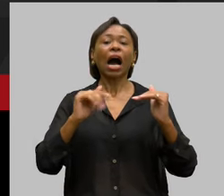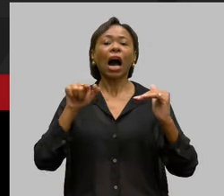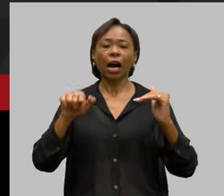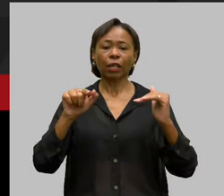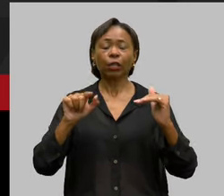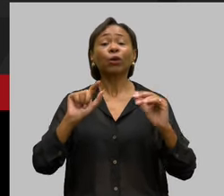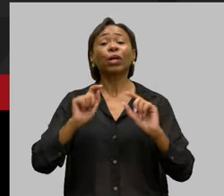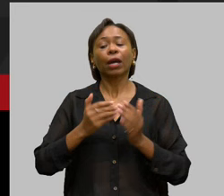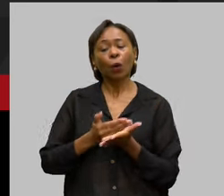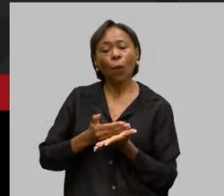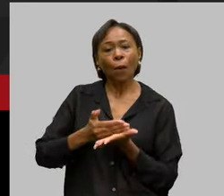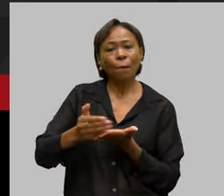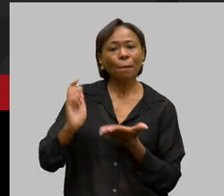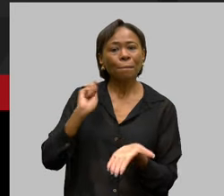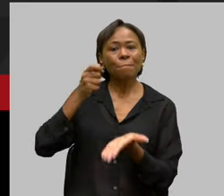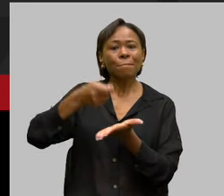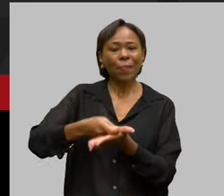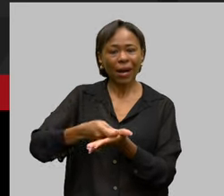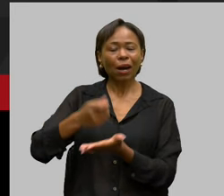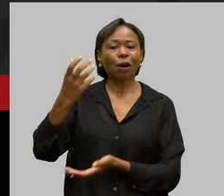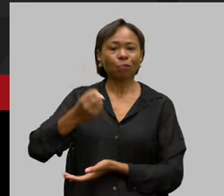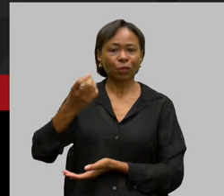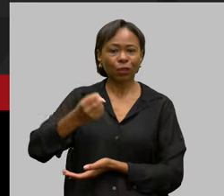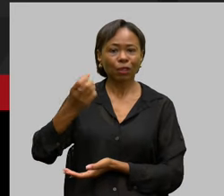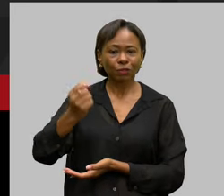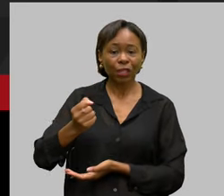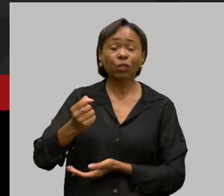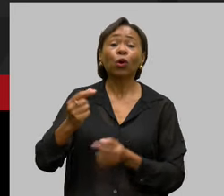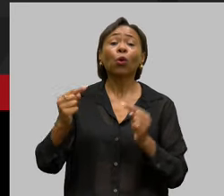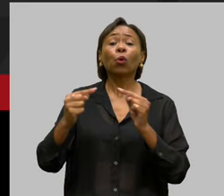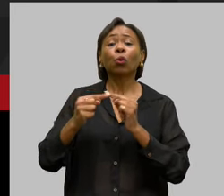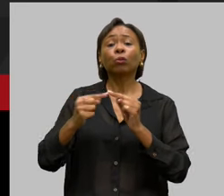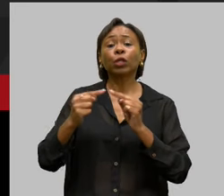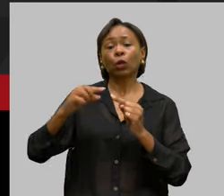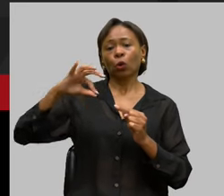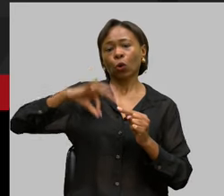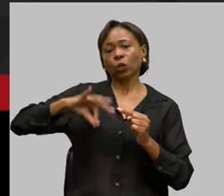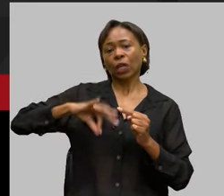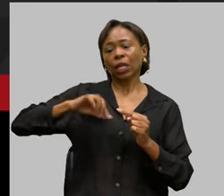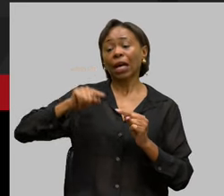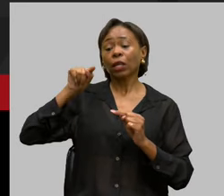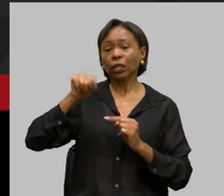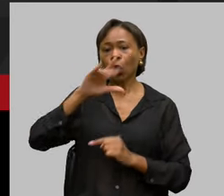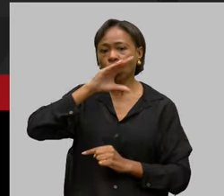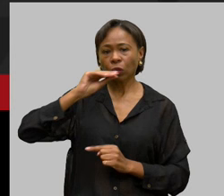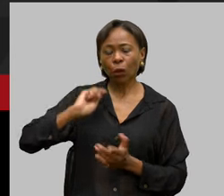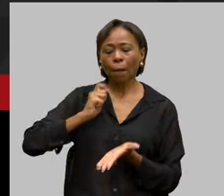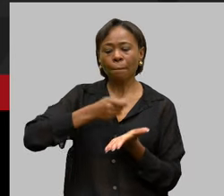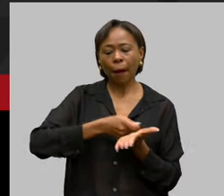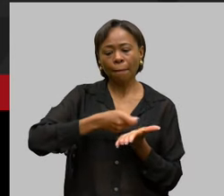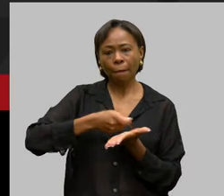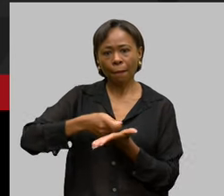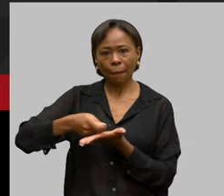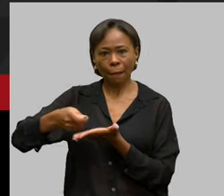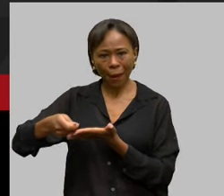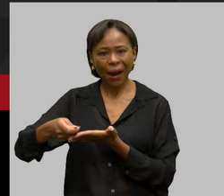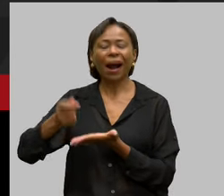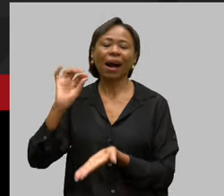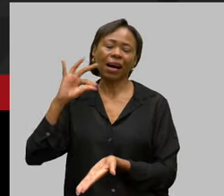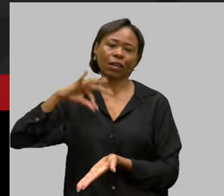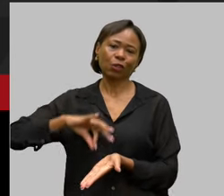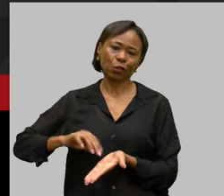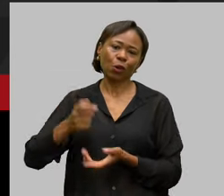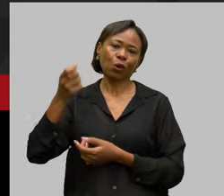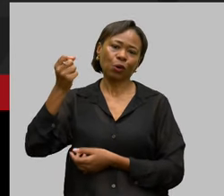benefício atrelado à média dos salários de contribuições dessa daqueles servidores o que pelo menos sobre a ótica atorial passa a fazer algum